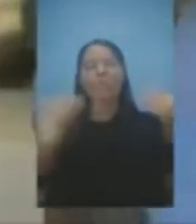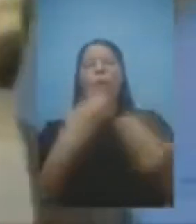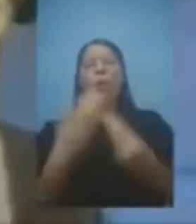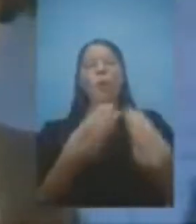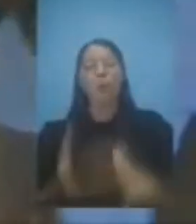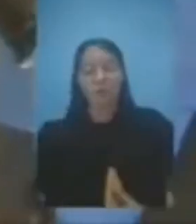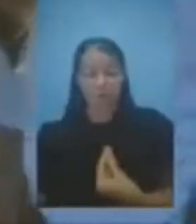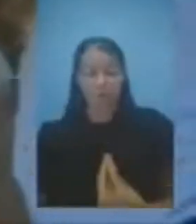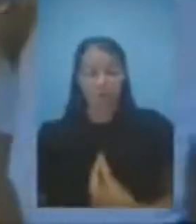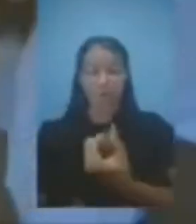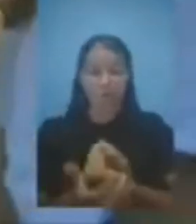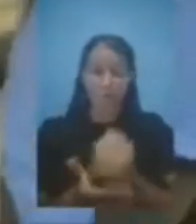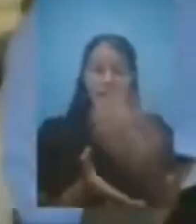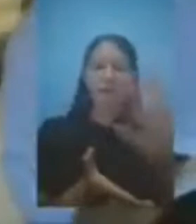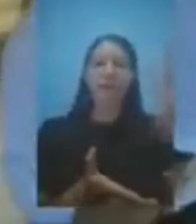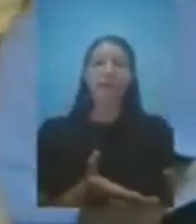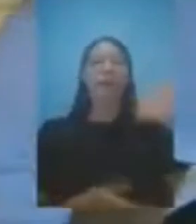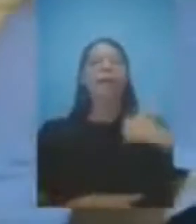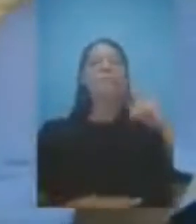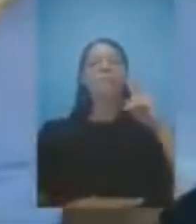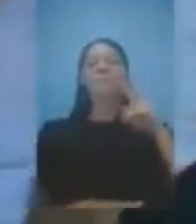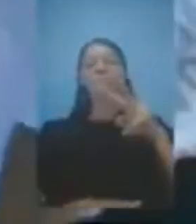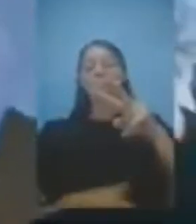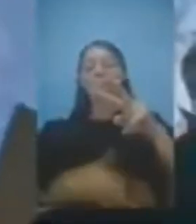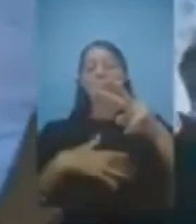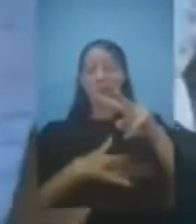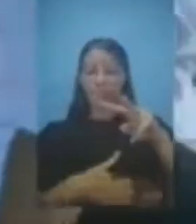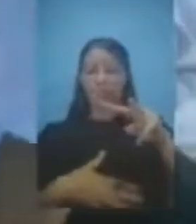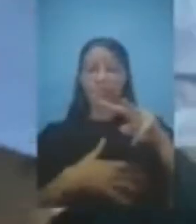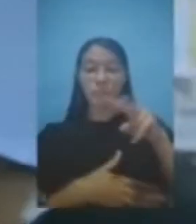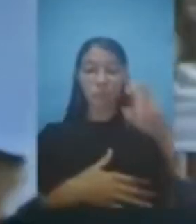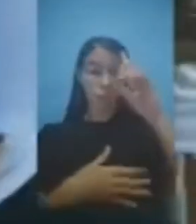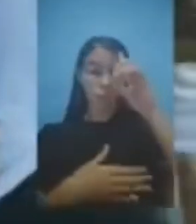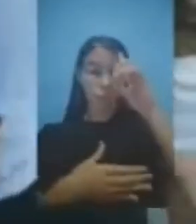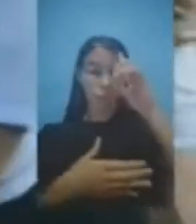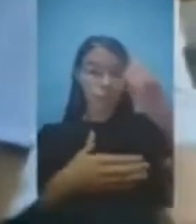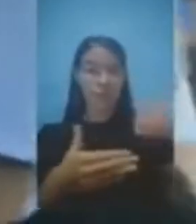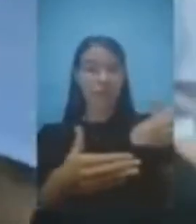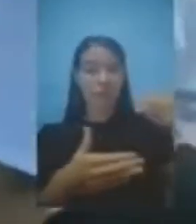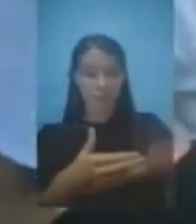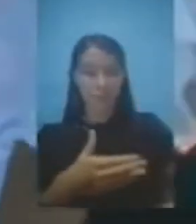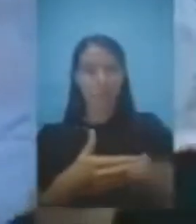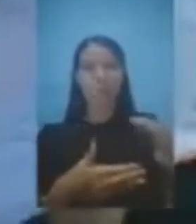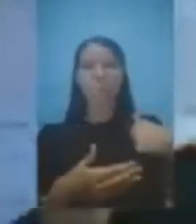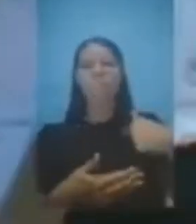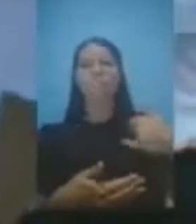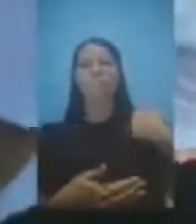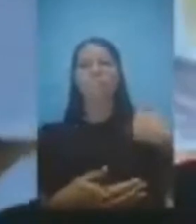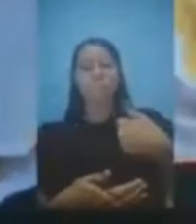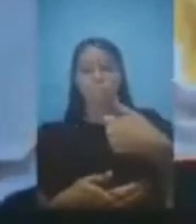brilho tão intenso. Ai, meu Deus, quem me encantou. E no dia